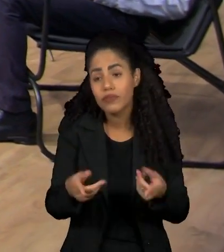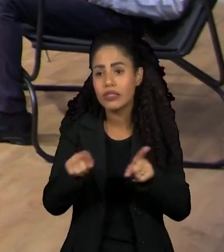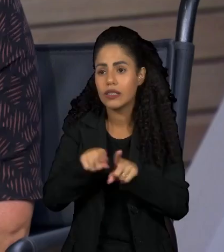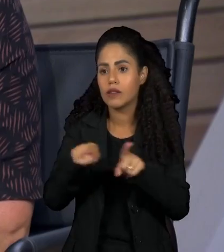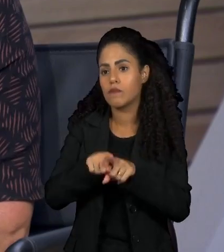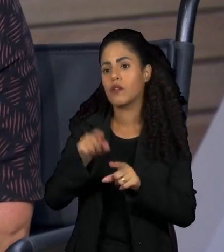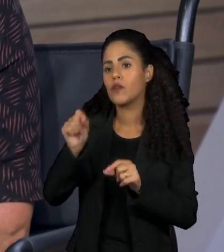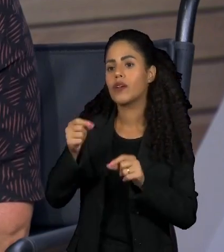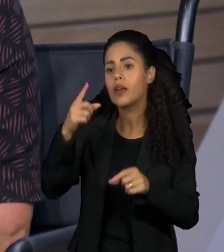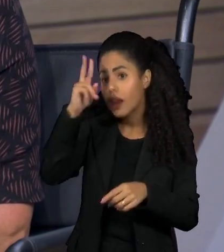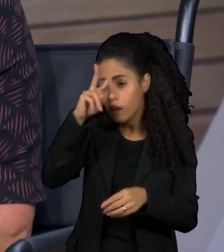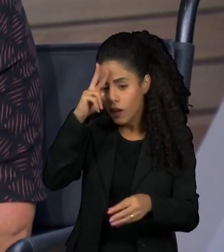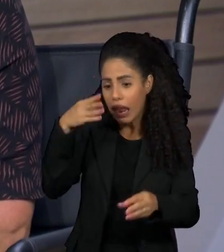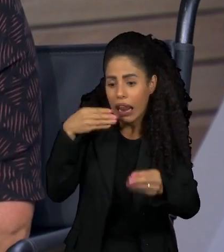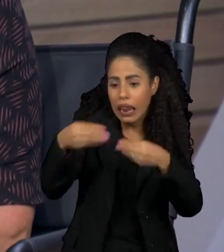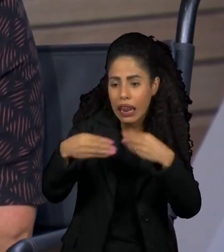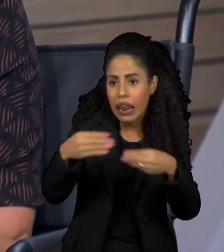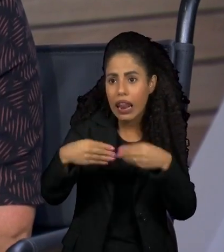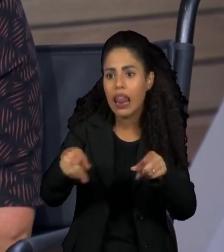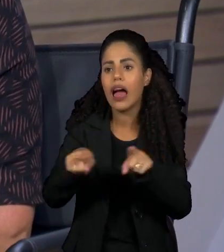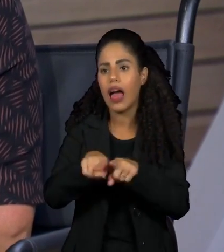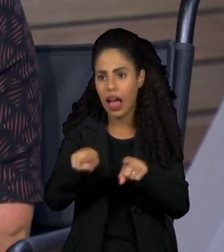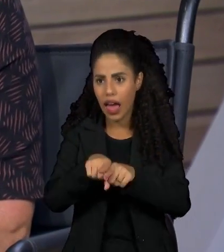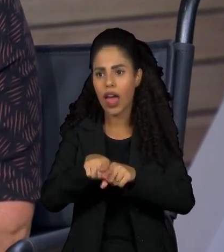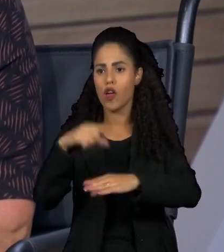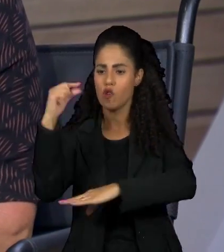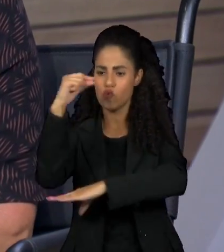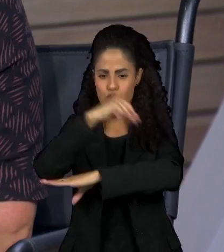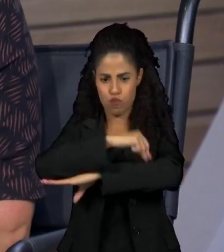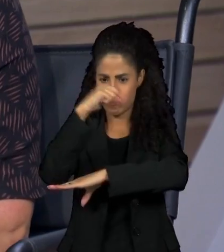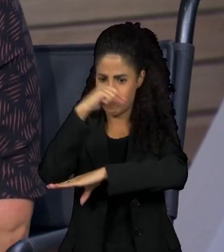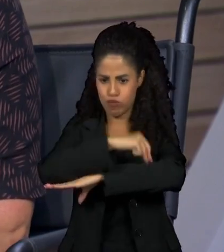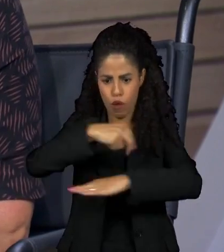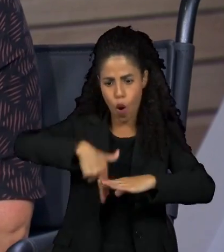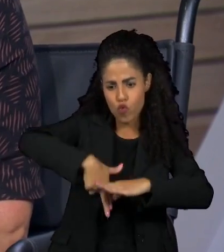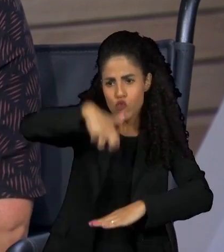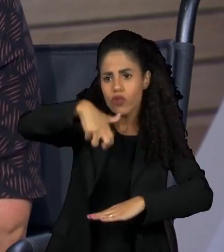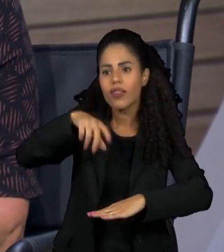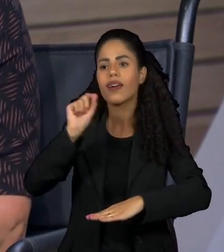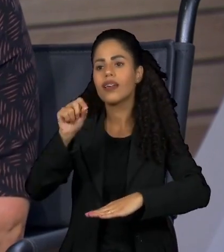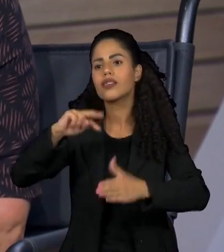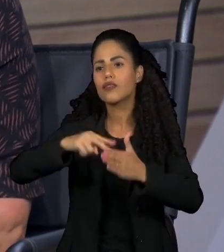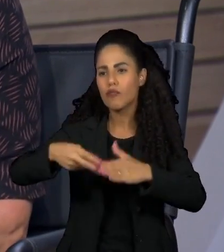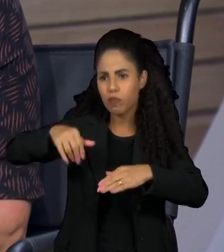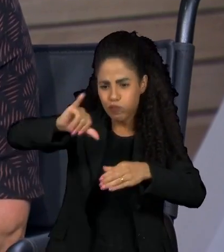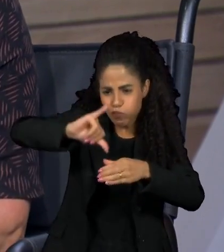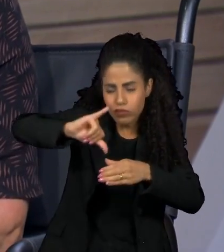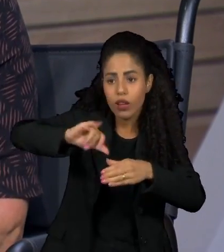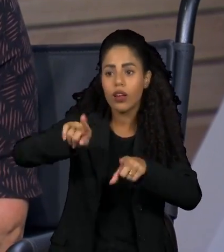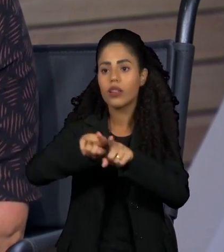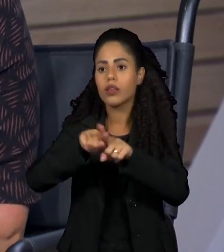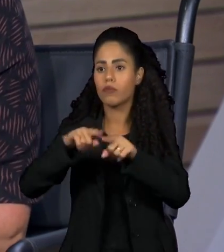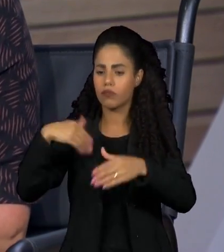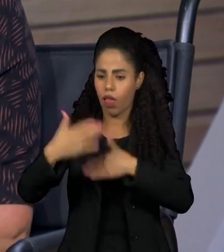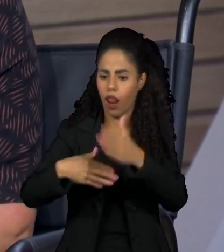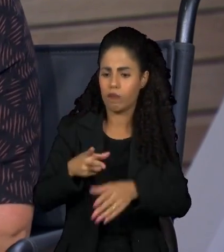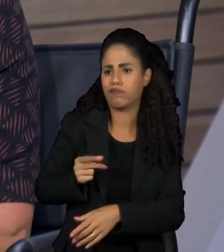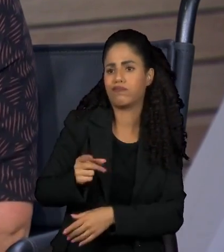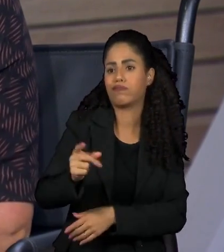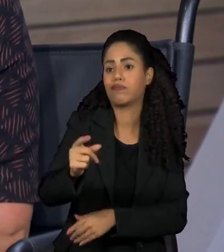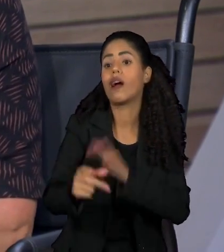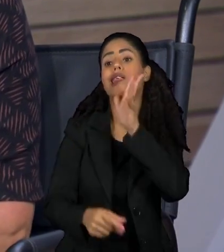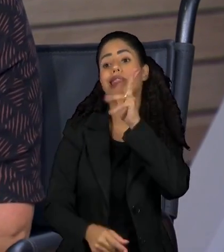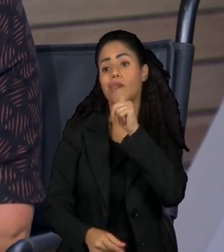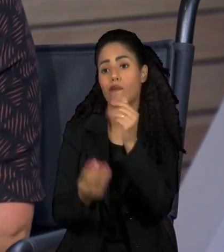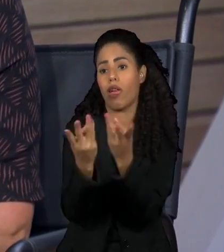plástico nada mais é do que petróleo, né? Então, ele chega nessa cadeia, o final dele é virar CO2 de qualquer